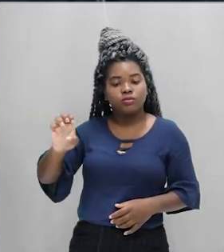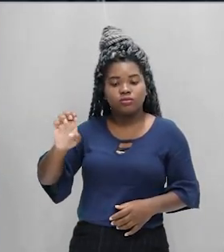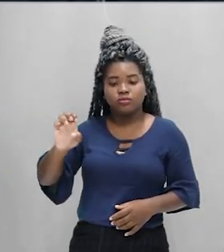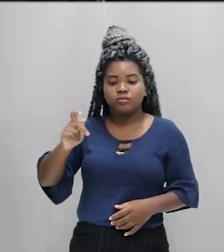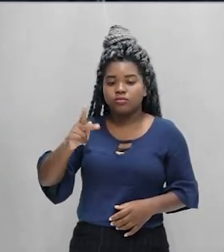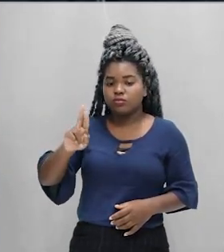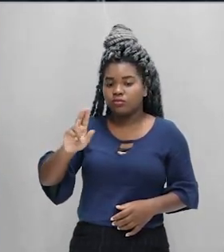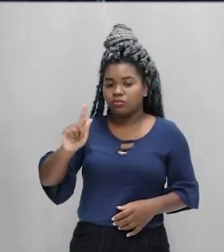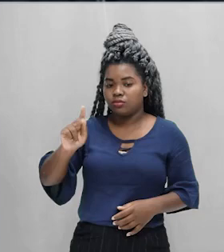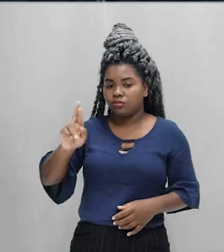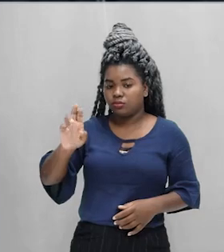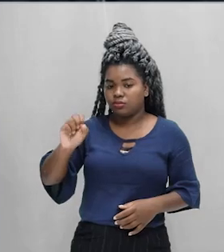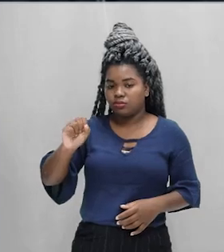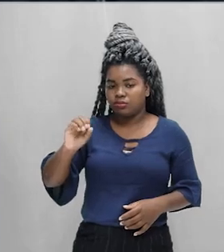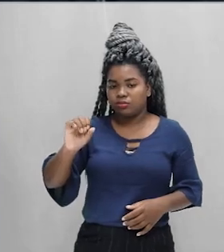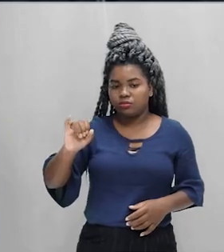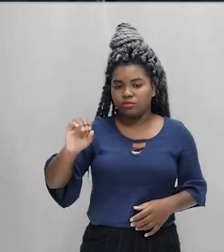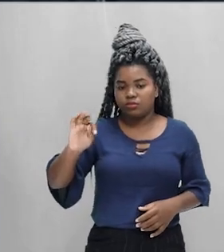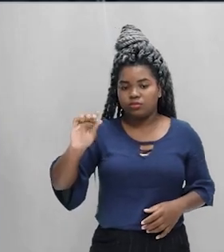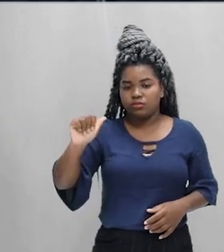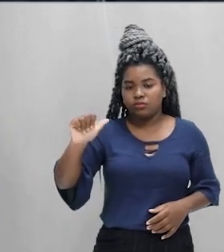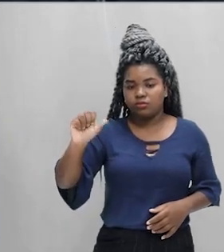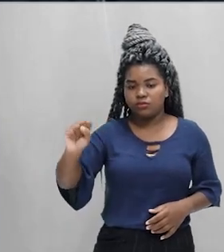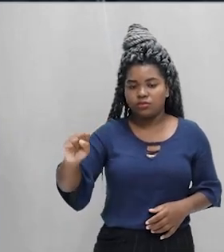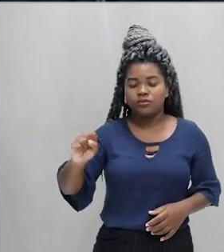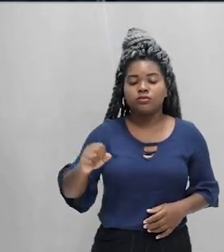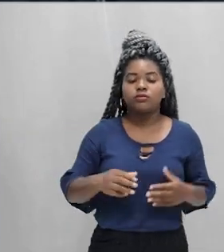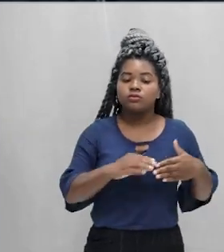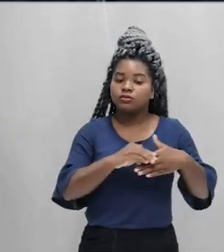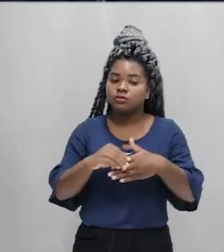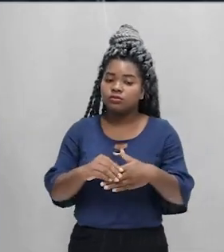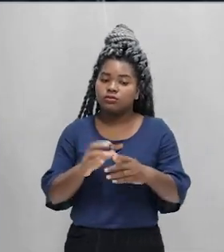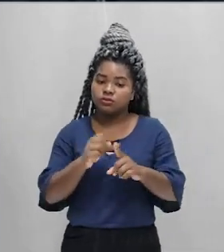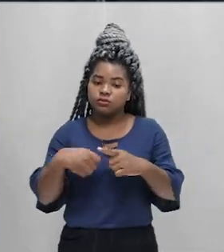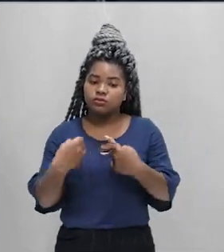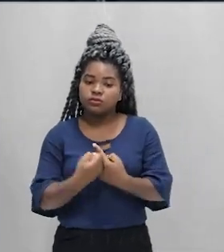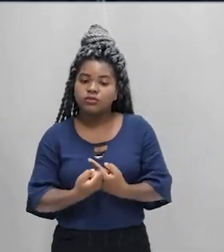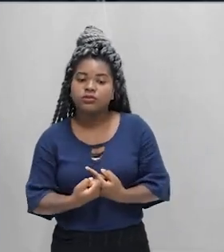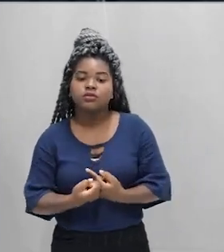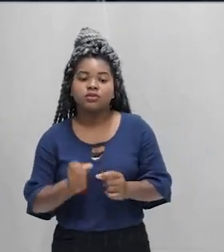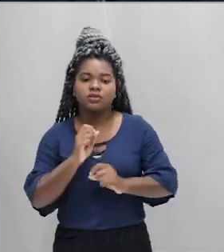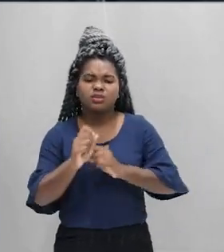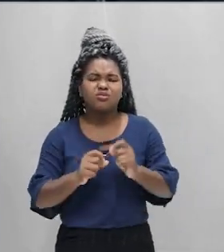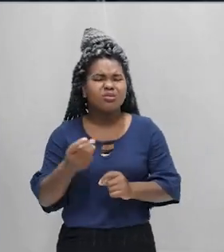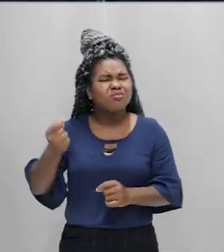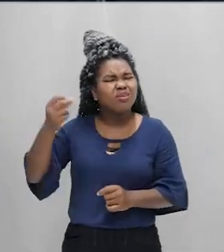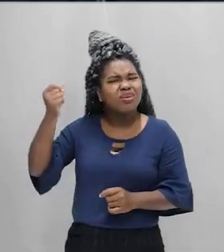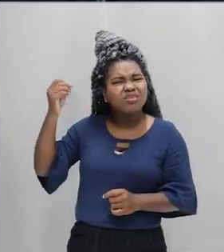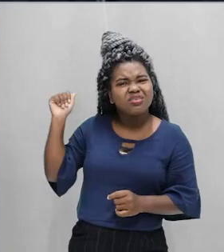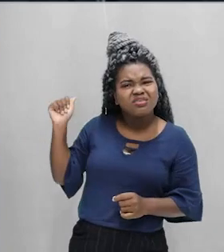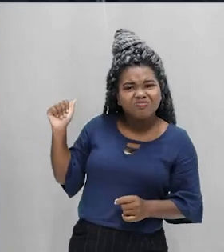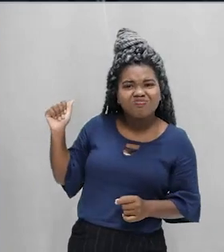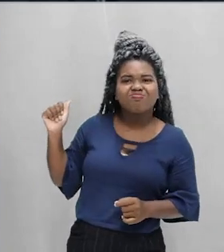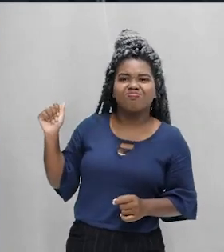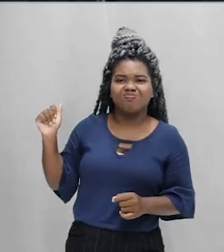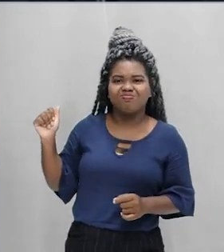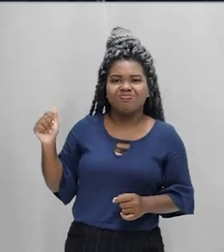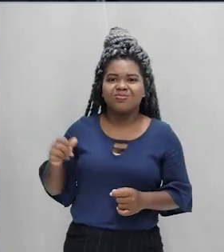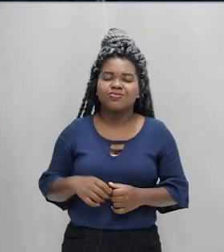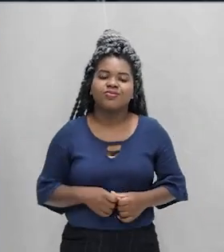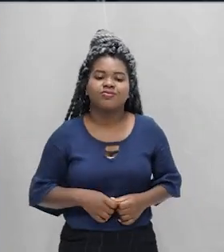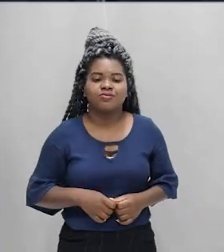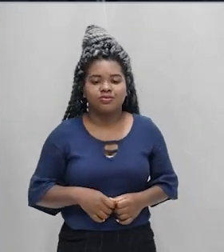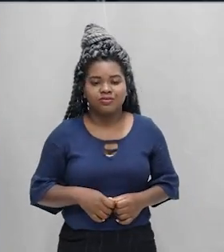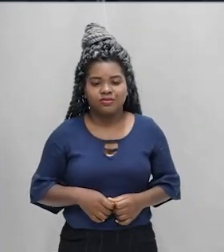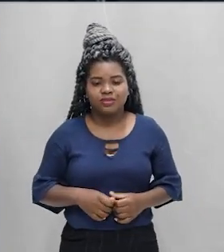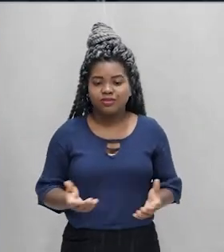ideia, vamos trazer aqui, vamos implantar na nossa sociedade, que até então é arcaica, ou seja, essa Revolução Industrial vai beneficiar